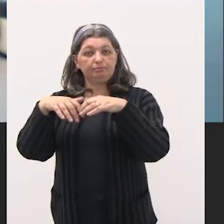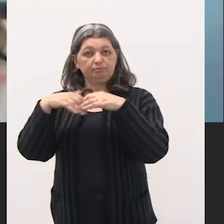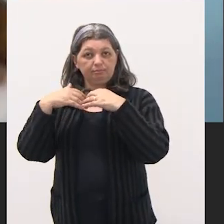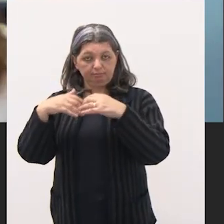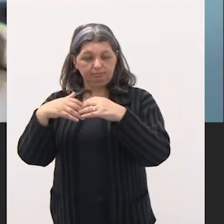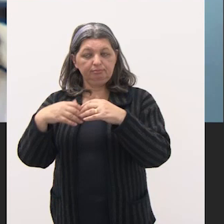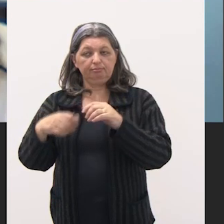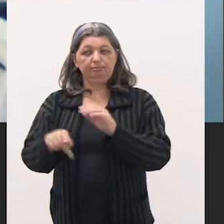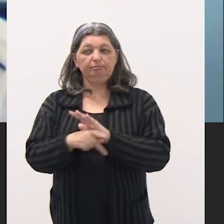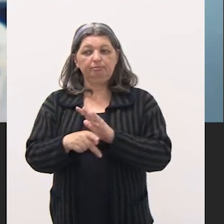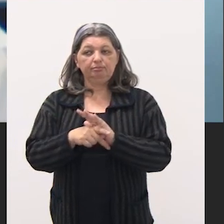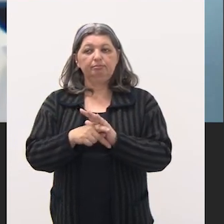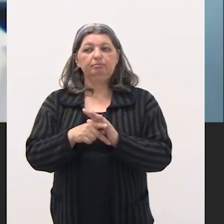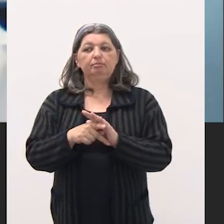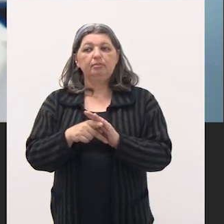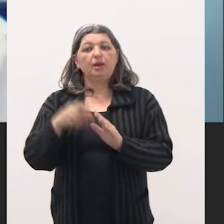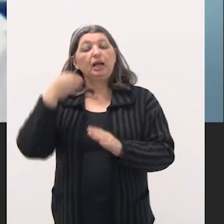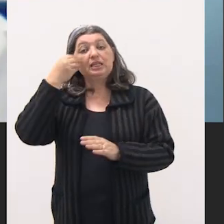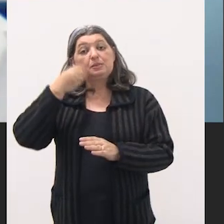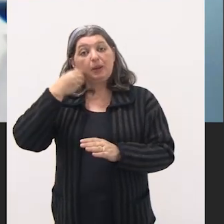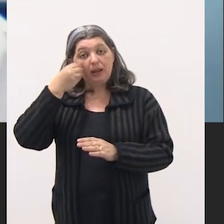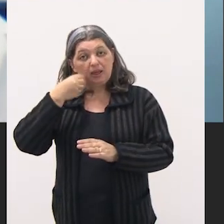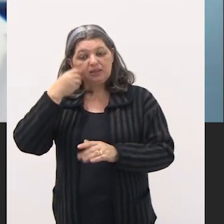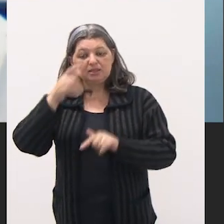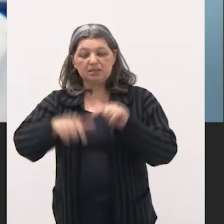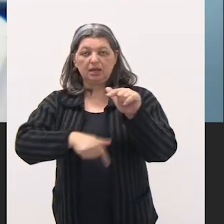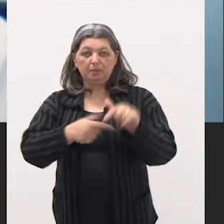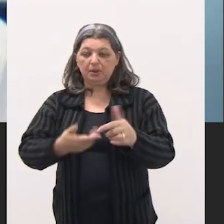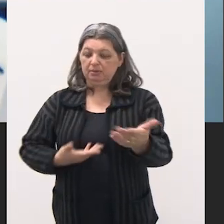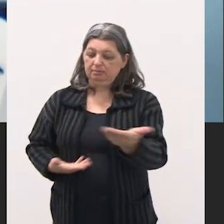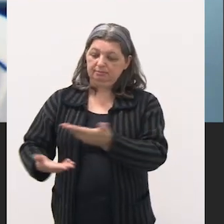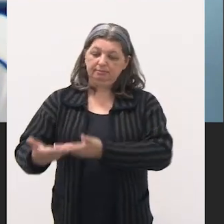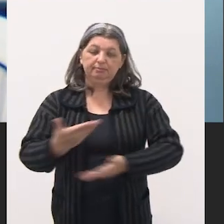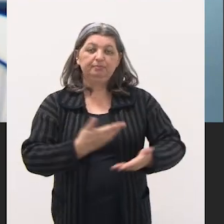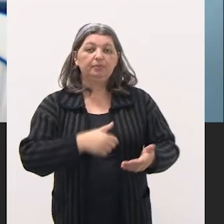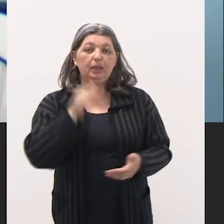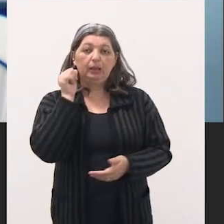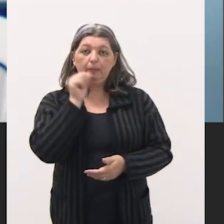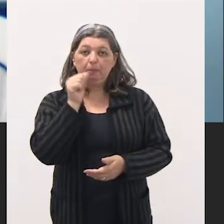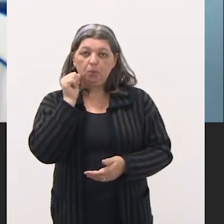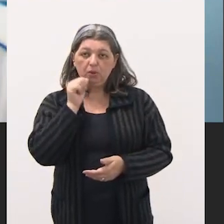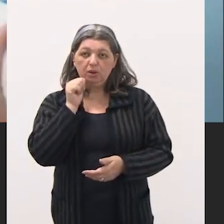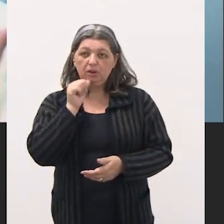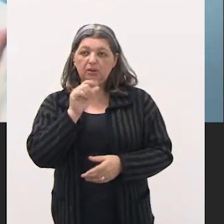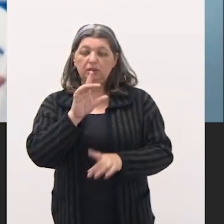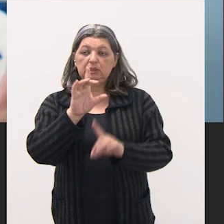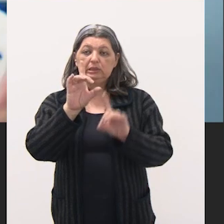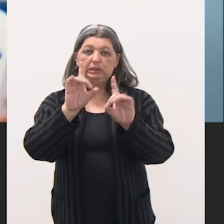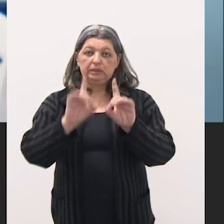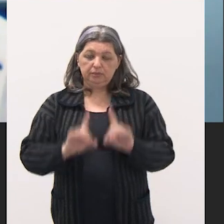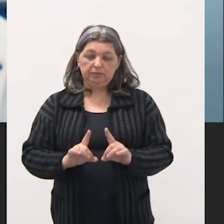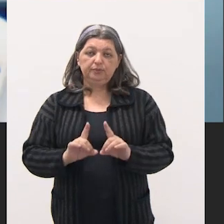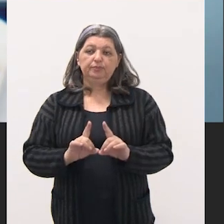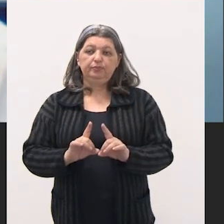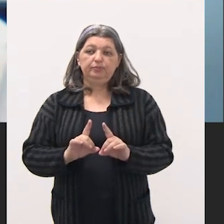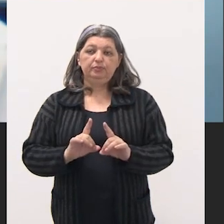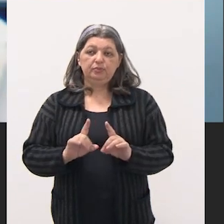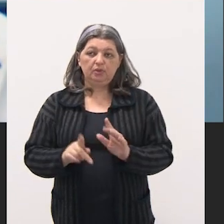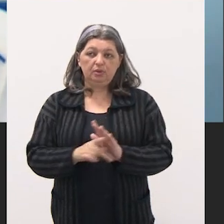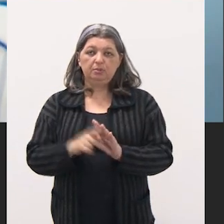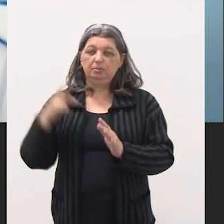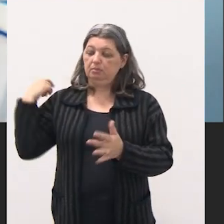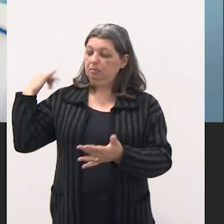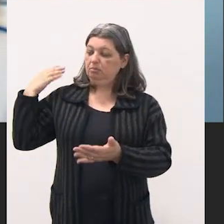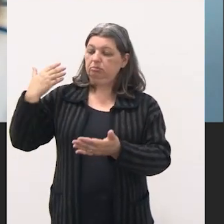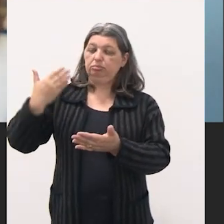uma experiência de trabalho com essas mulheres com deficiência ao longo desses quase 10